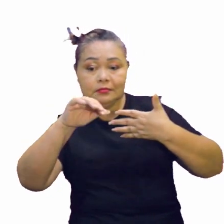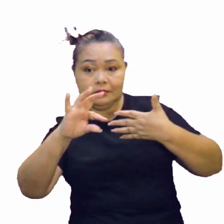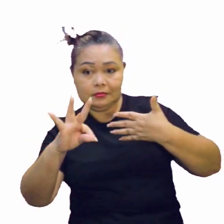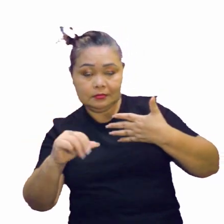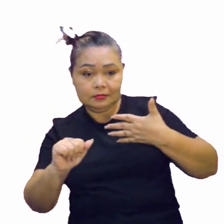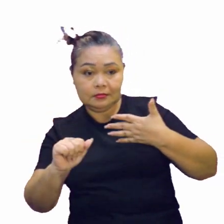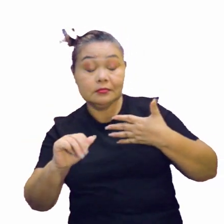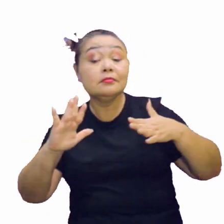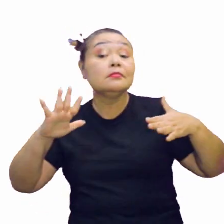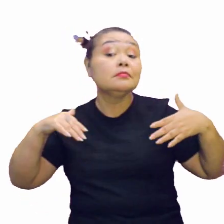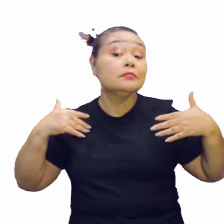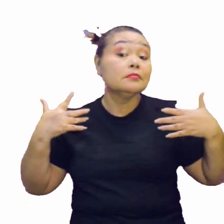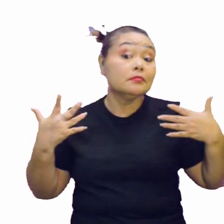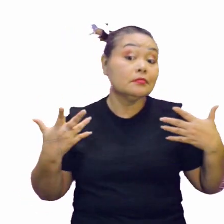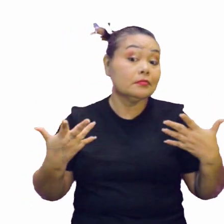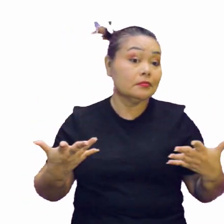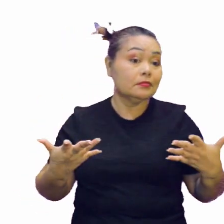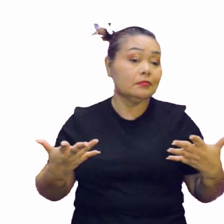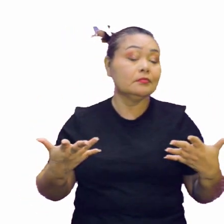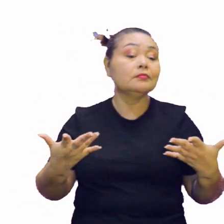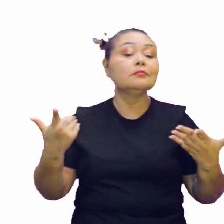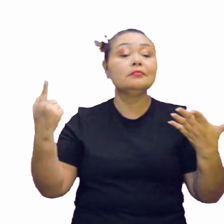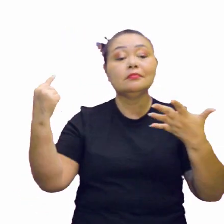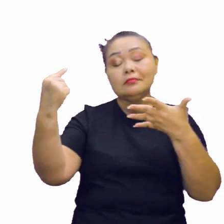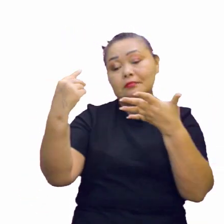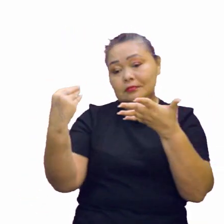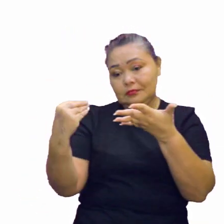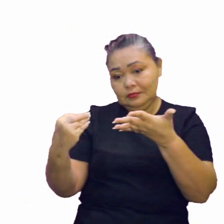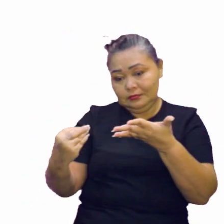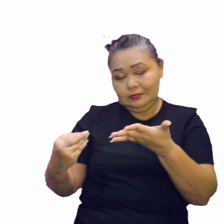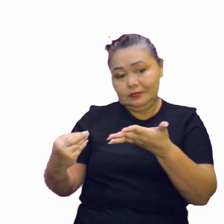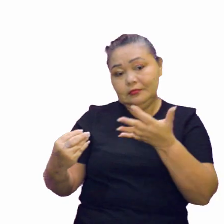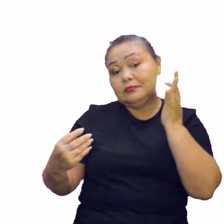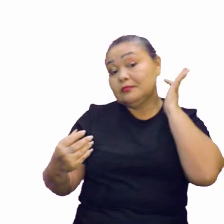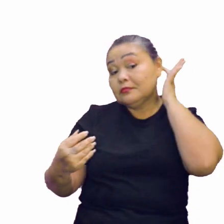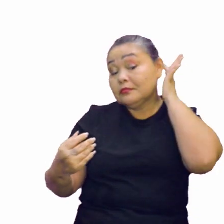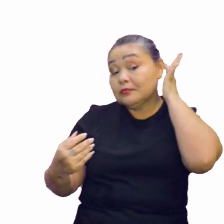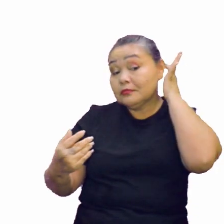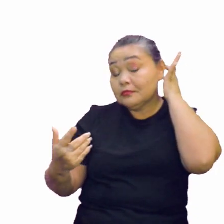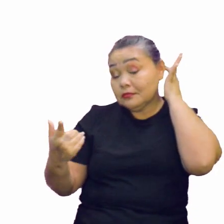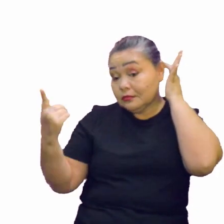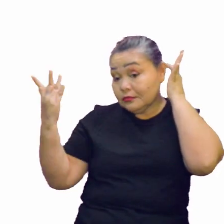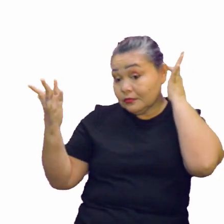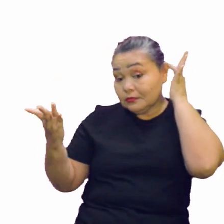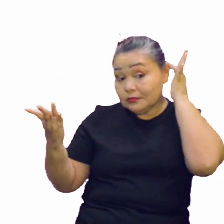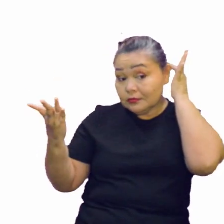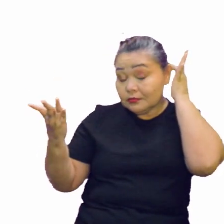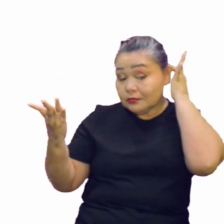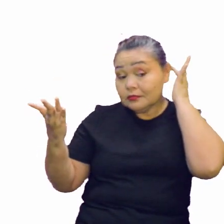edafoclimáticas. Quais seriam essas condições? Aqui.